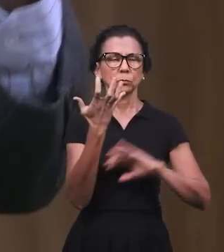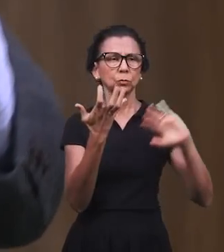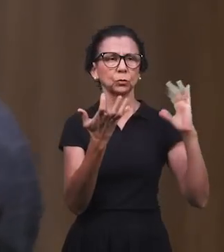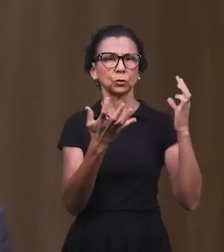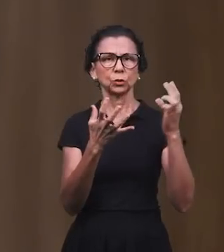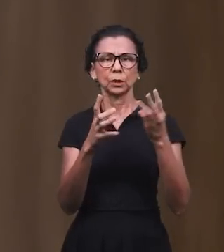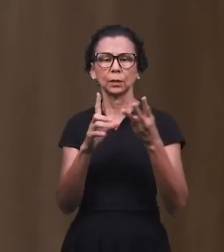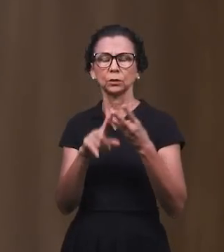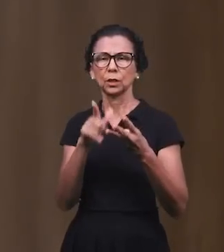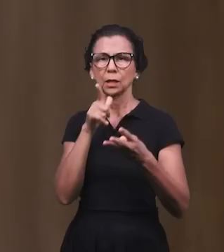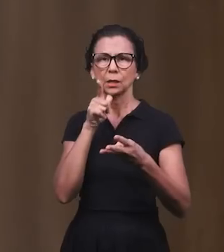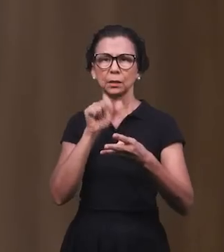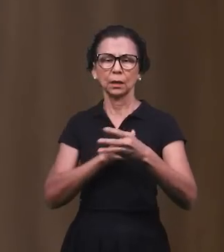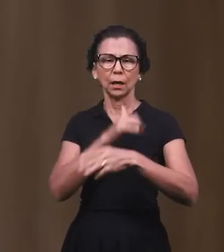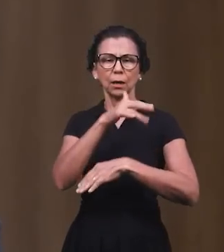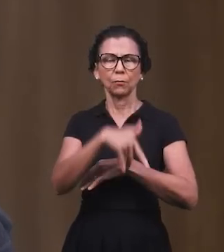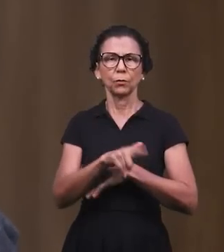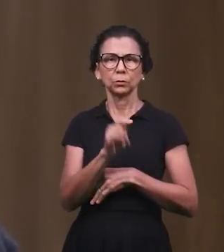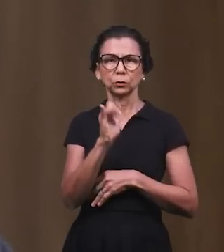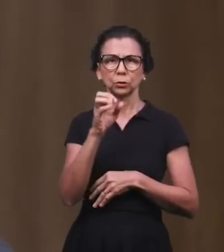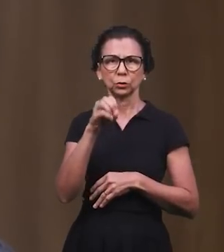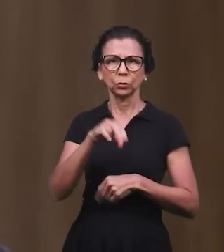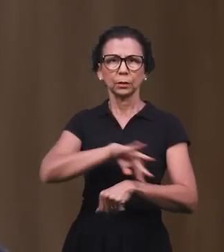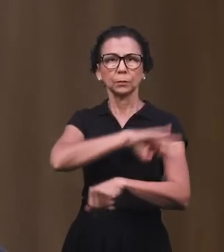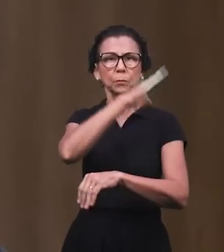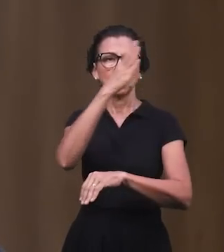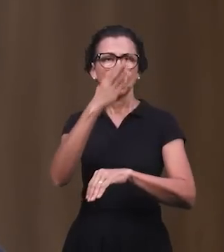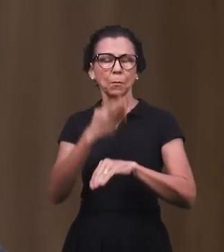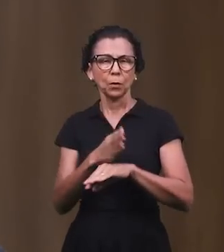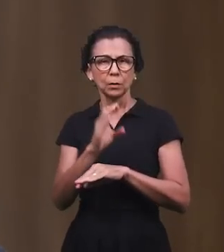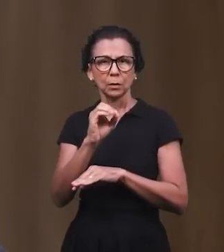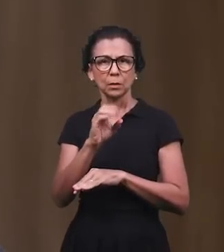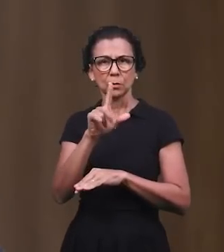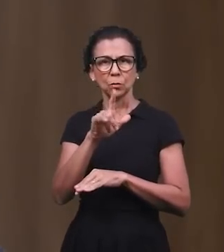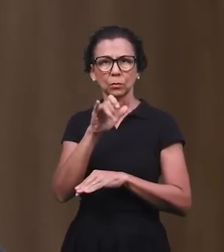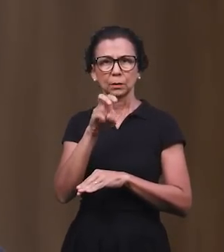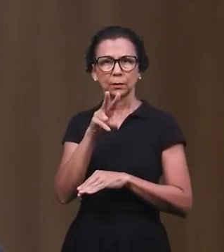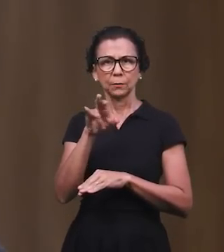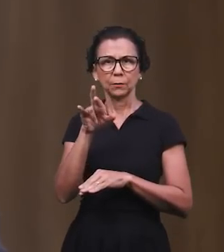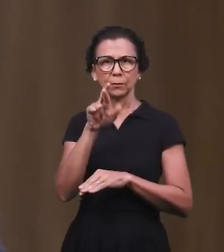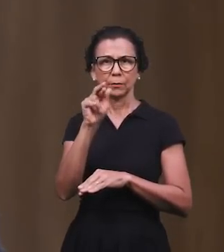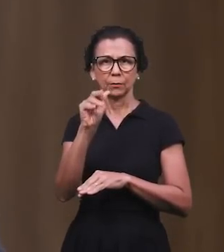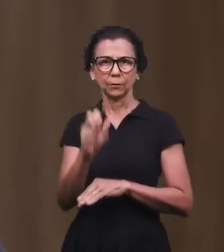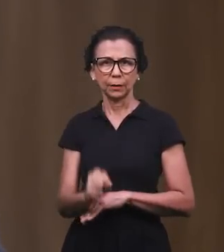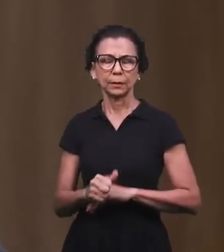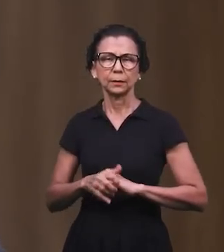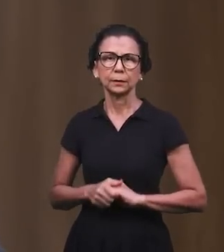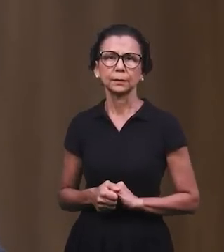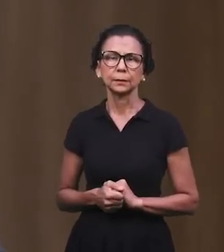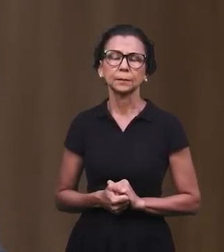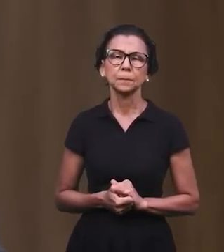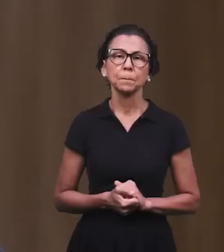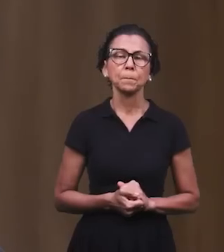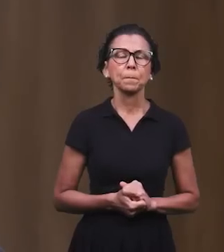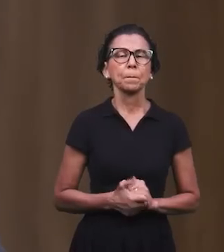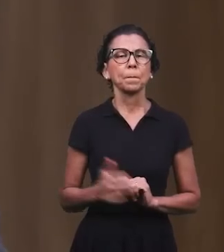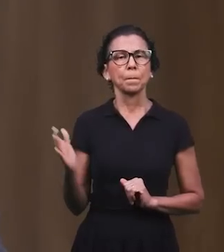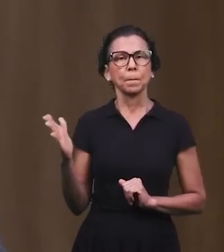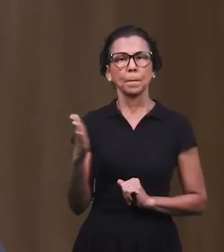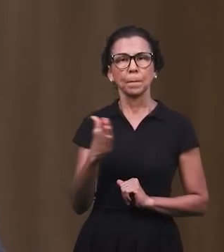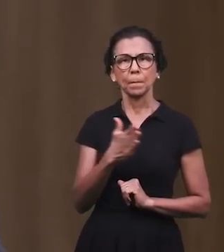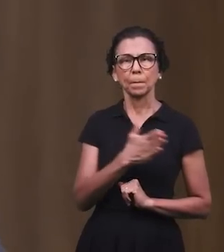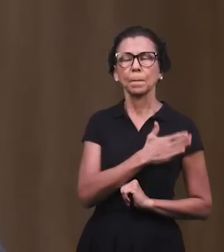o Monte das Oliveiras. Um dia Jesus, ele subia ao templo, ele descia no final do dia, depois